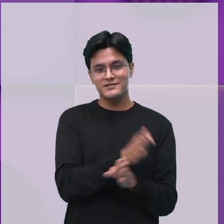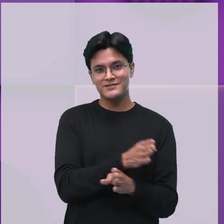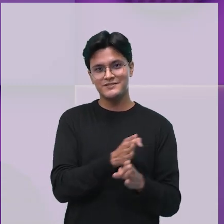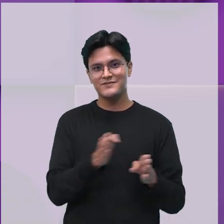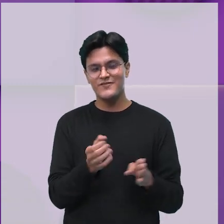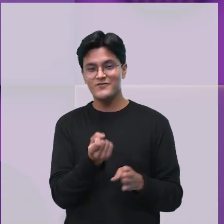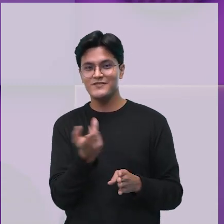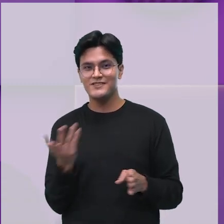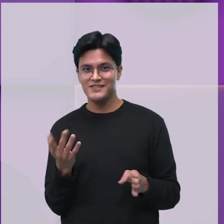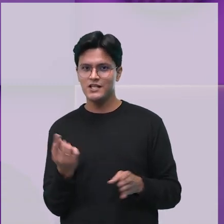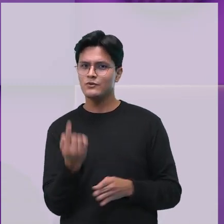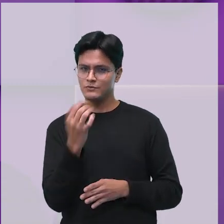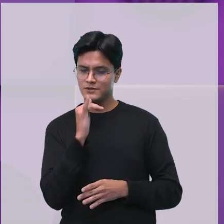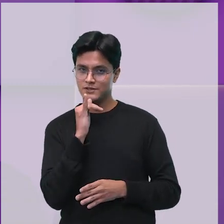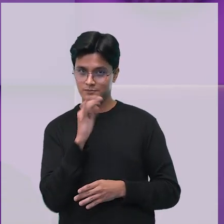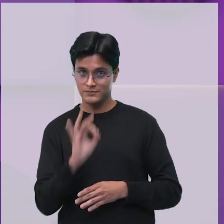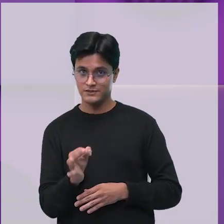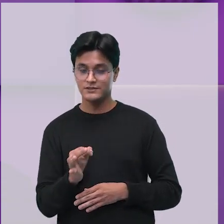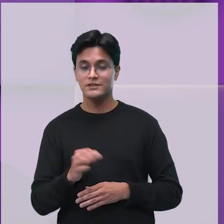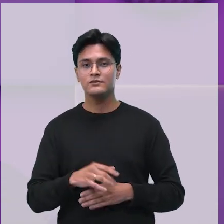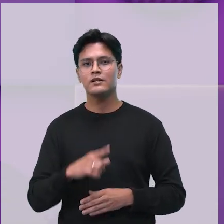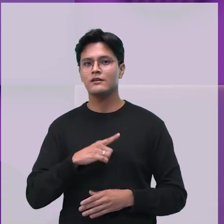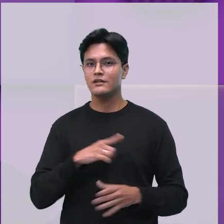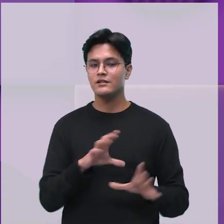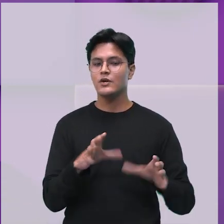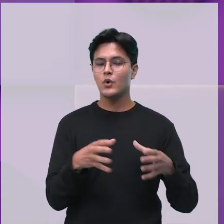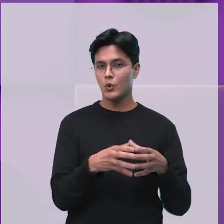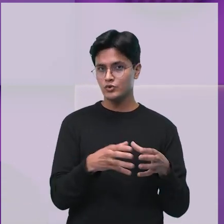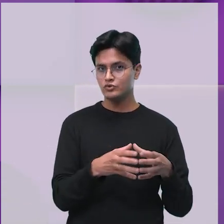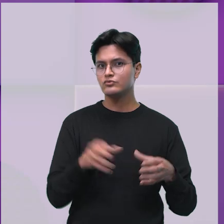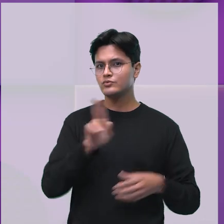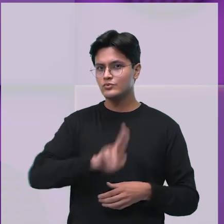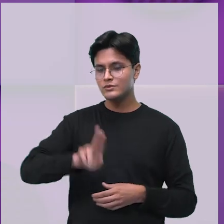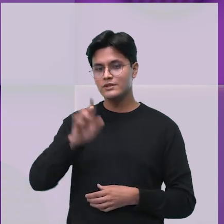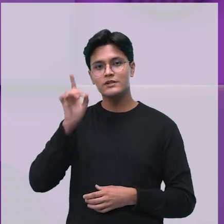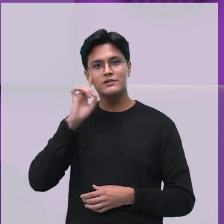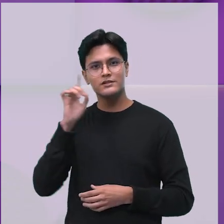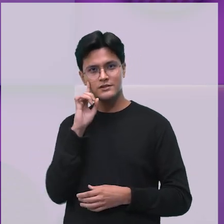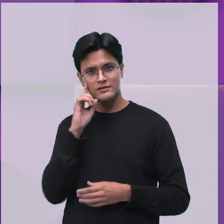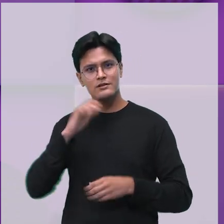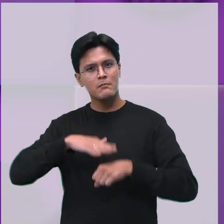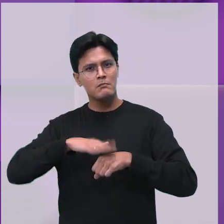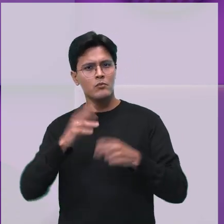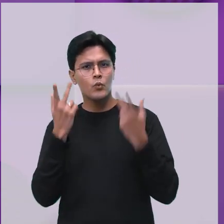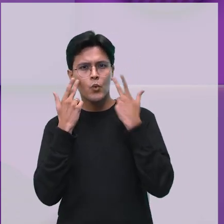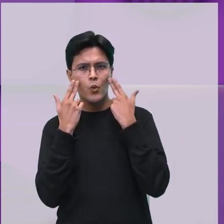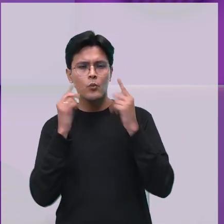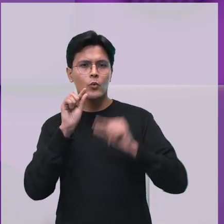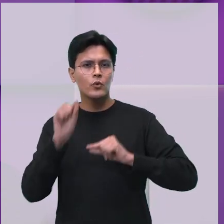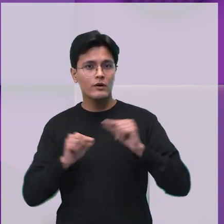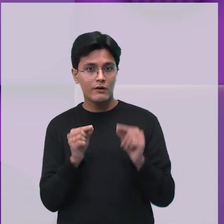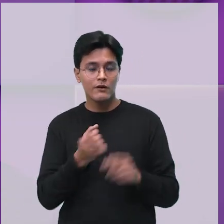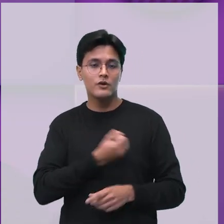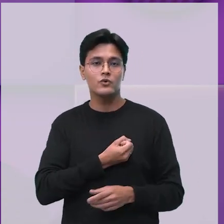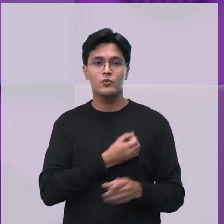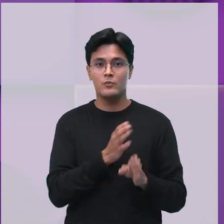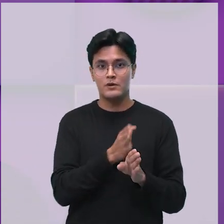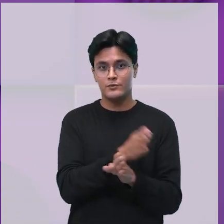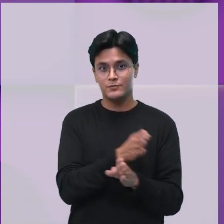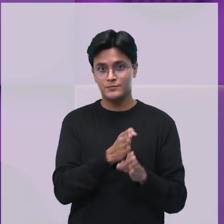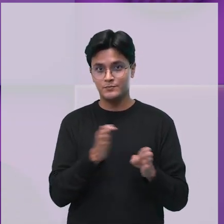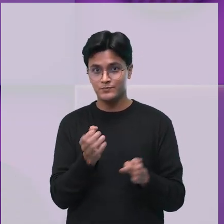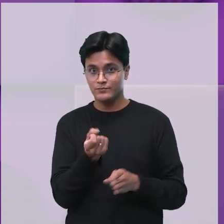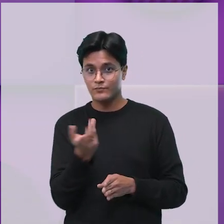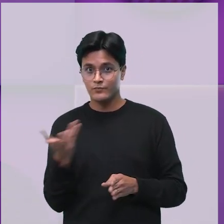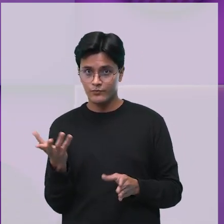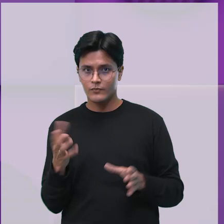tá temos o conjunto que nós usamos no nosso dia a dia mais comum que é o conjunto dos números naturais né então o que